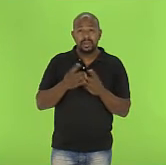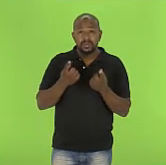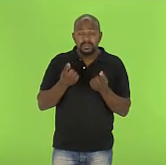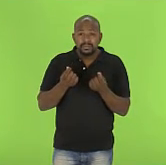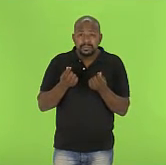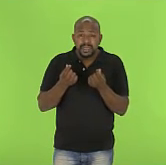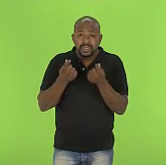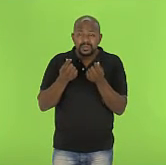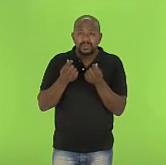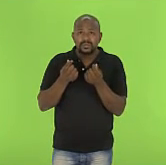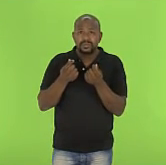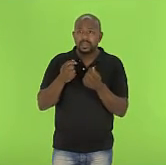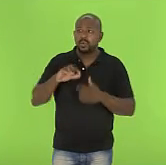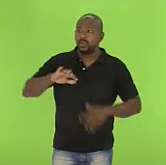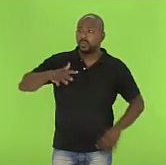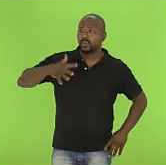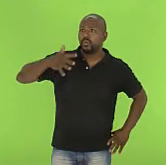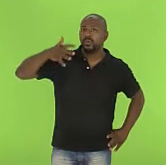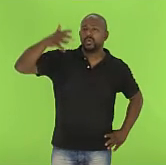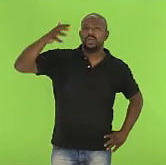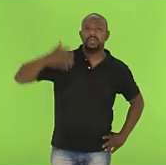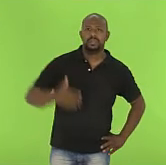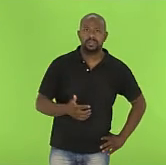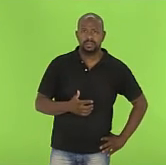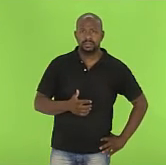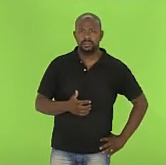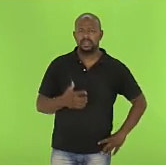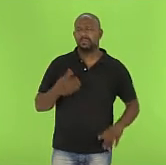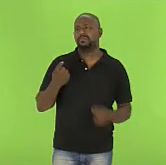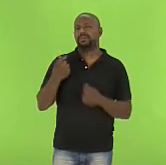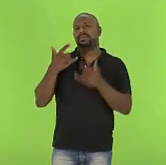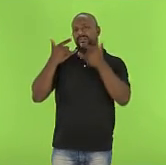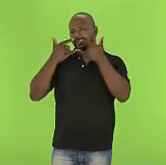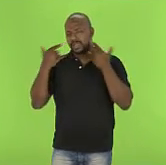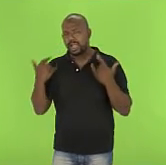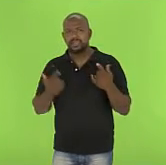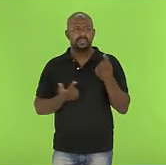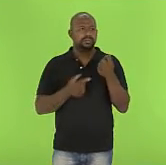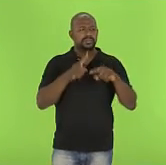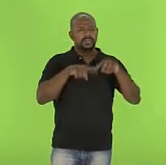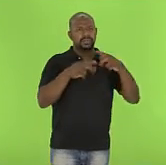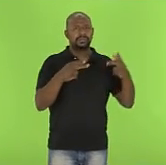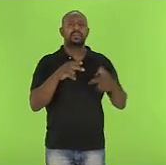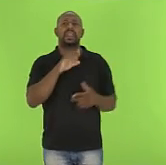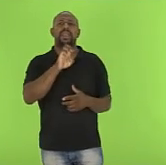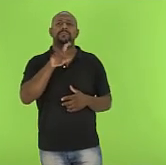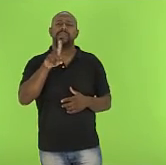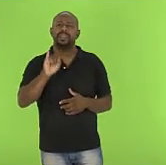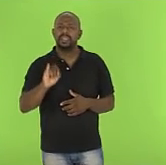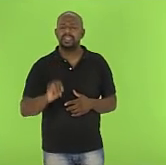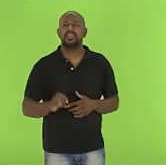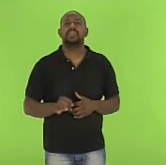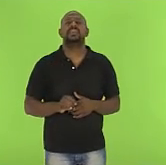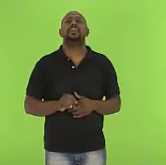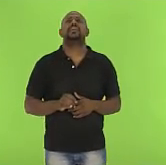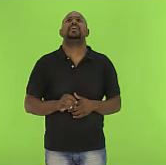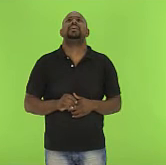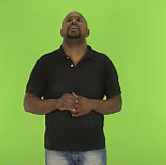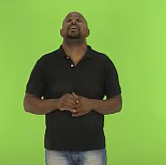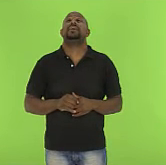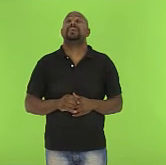os preços subindo. Preços de máscaras, preços de equipamentos de EPI.